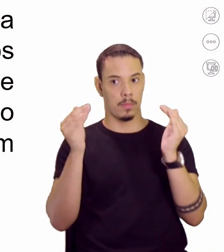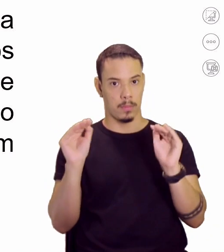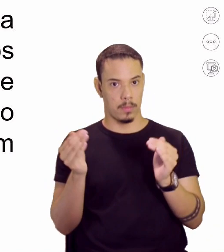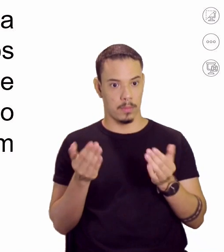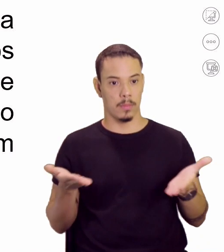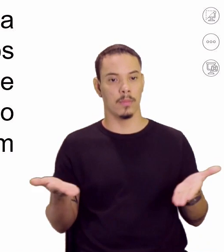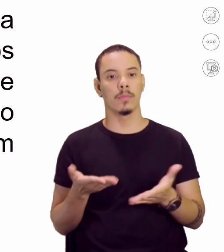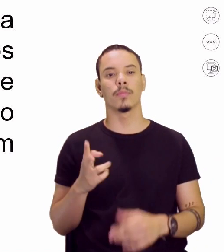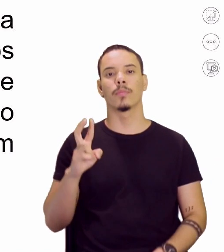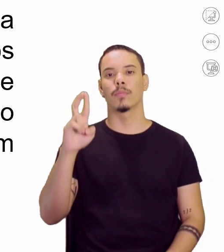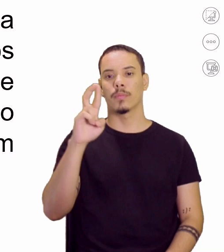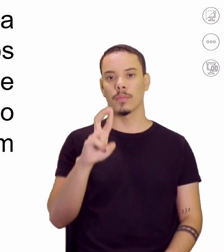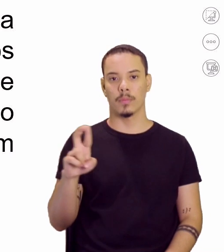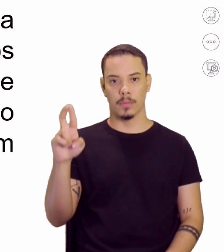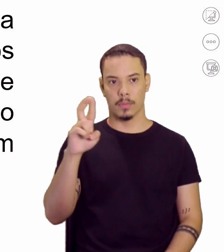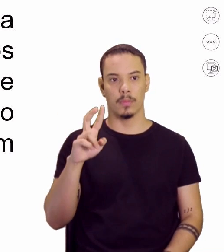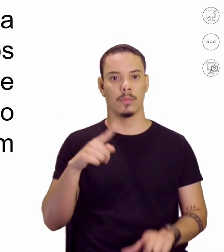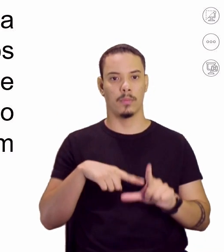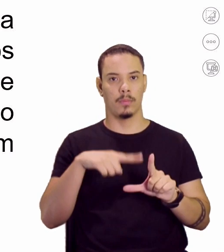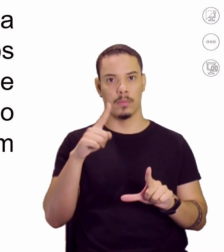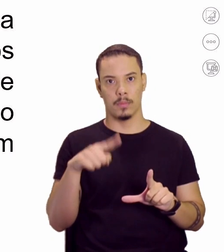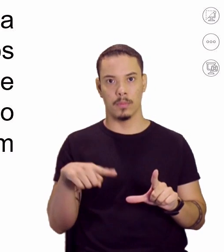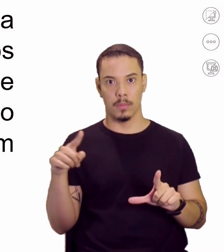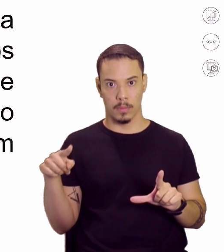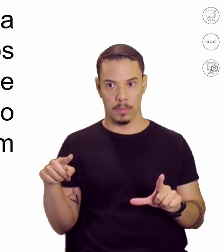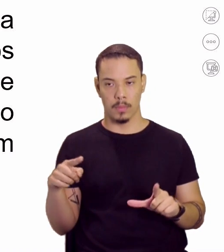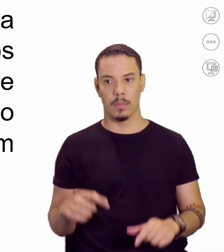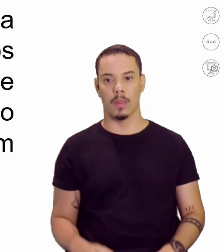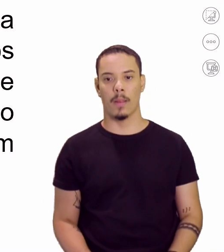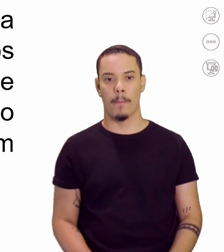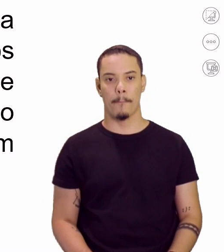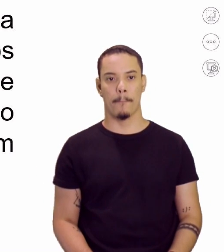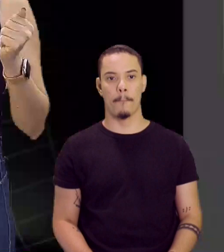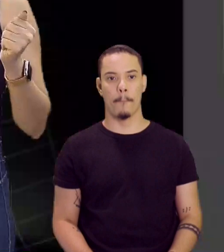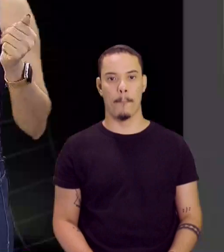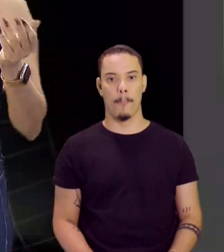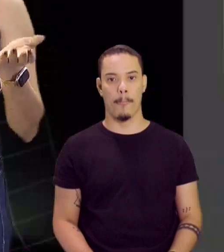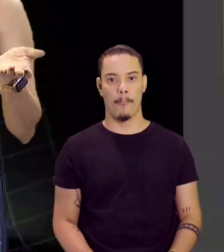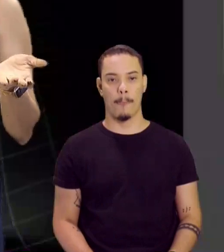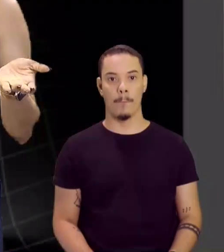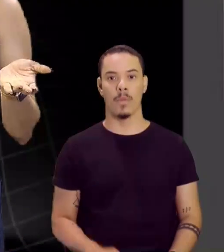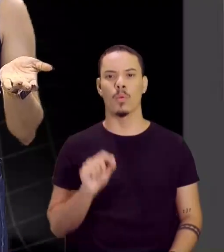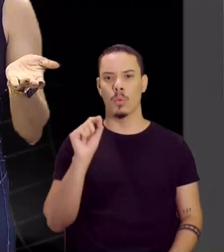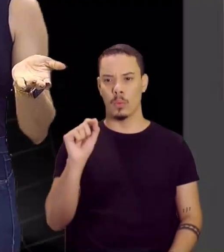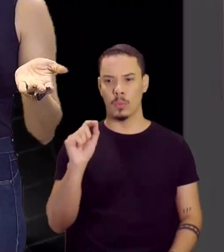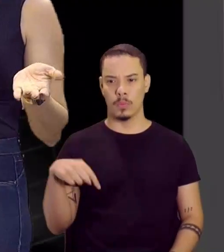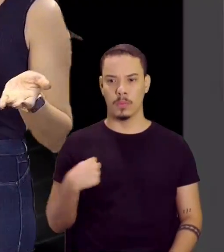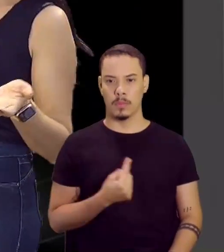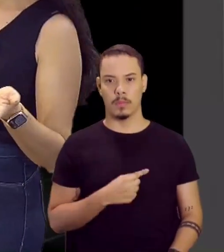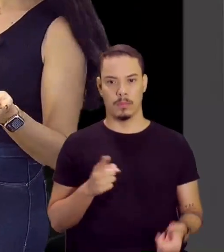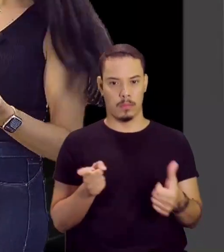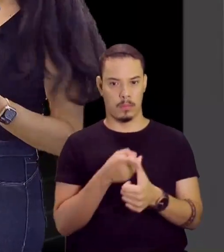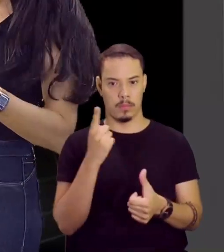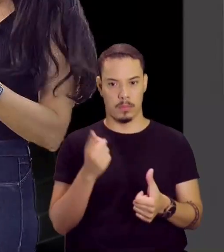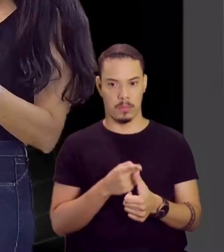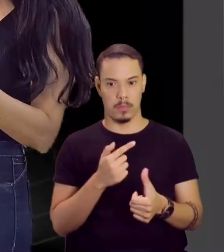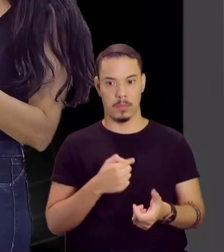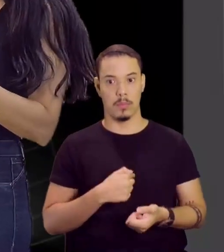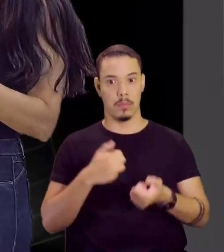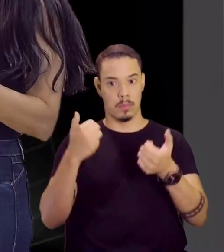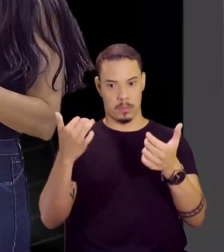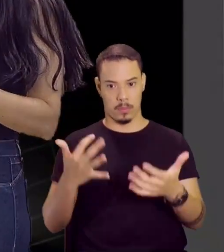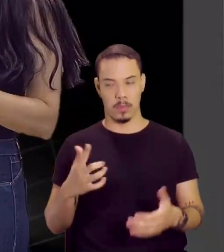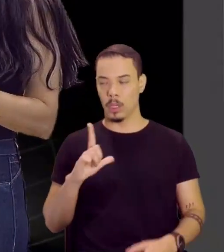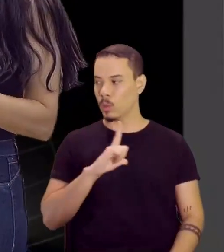Então, observe os gráficos ali. O que a gente... Vem aqui conosco, olha só. O que nós podemos falar de primeira, né, Décio? Que eu estava com uma